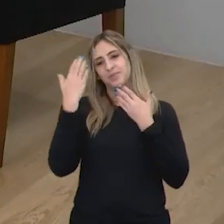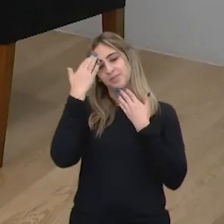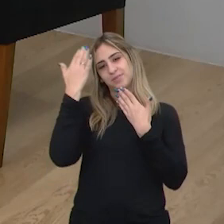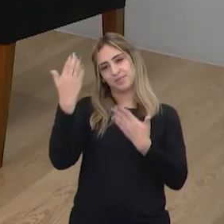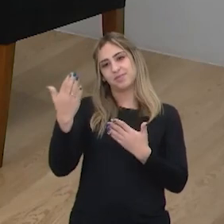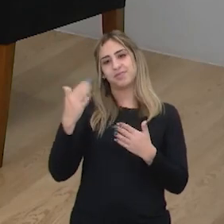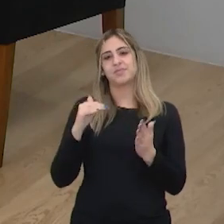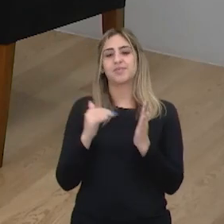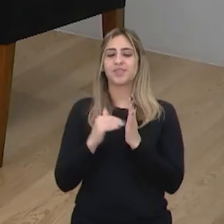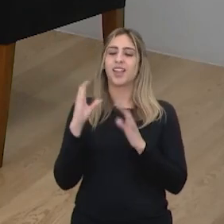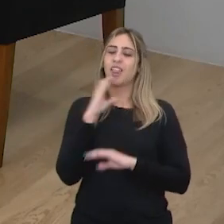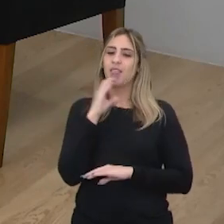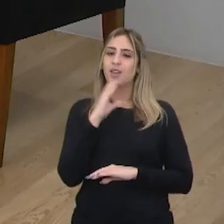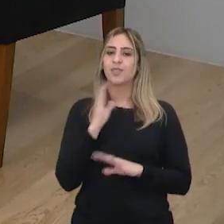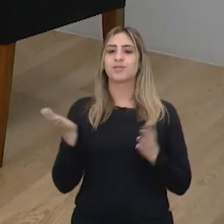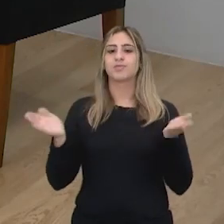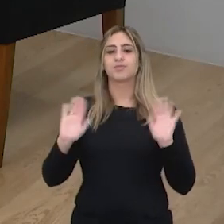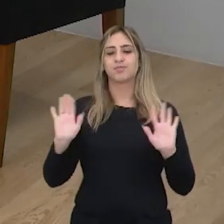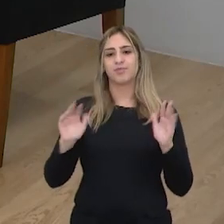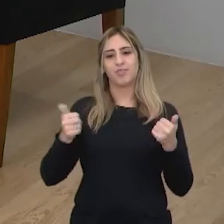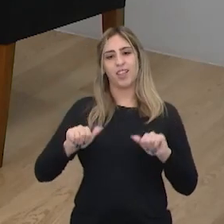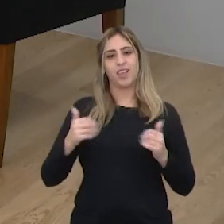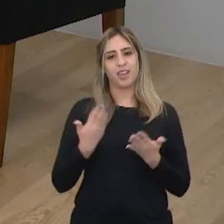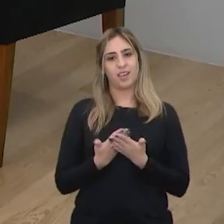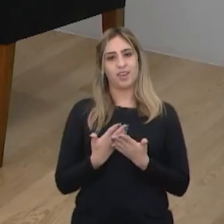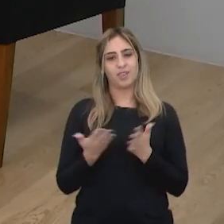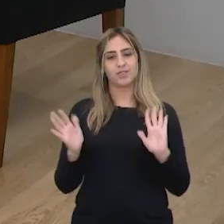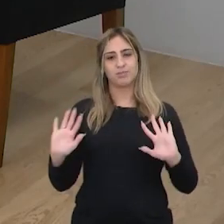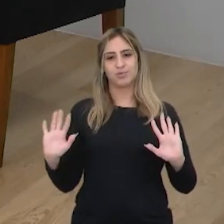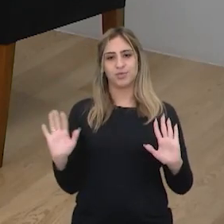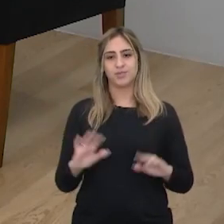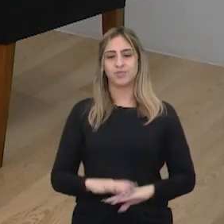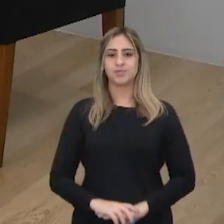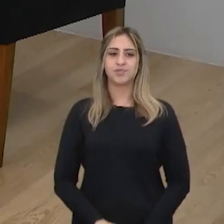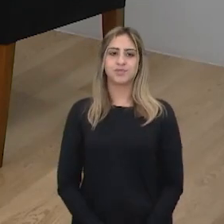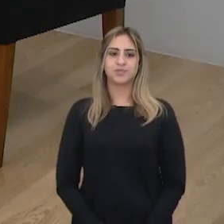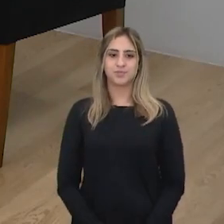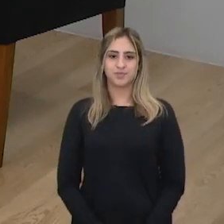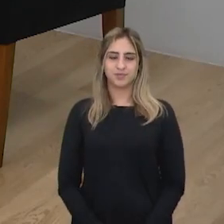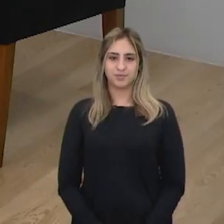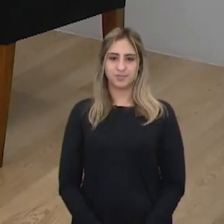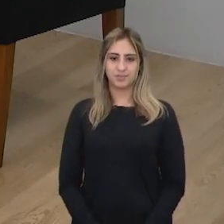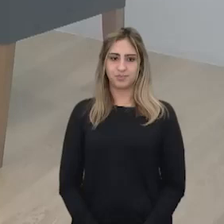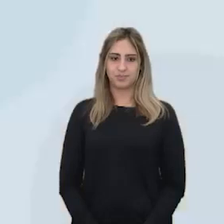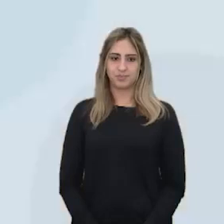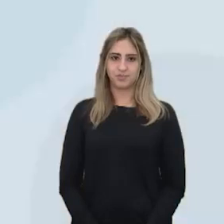pessoal, até mais. Não esqueçam de avaliar a nossa aula. Tchau, tchau. Tchau, obrigada.